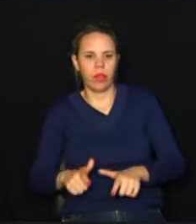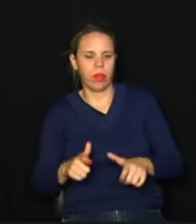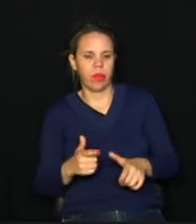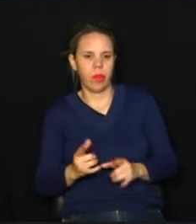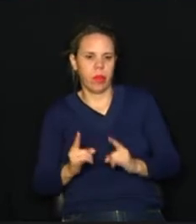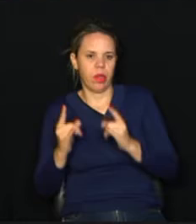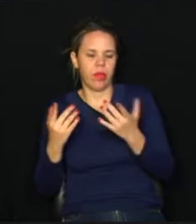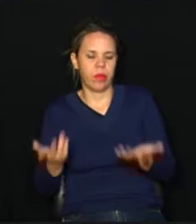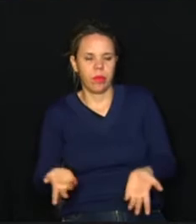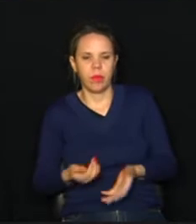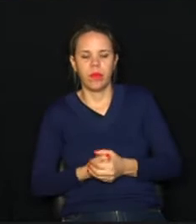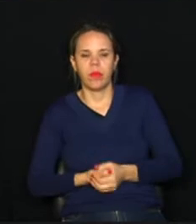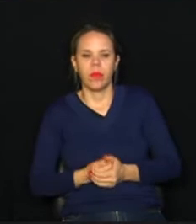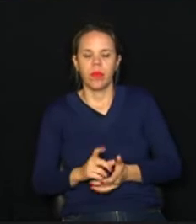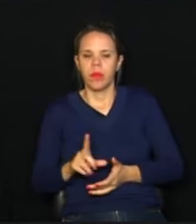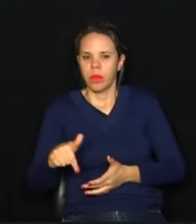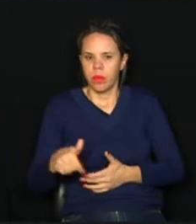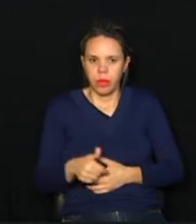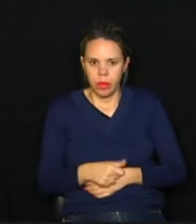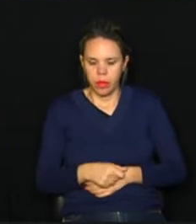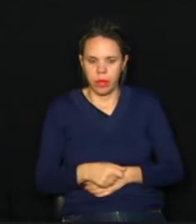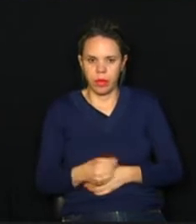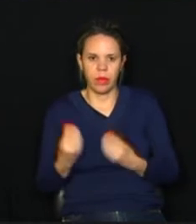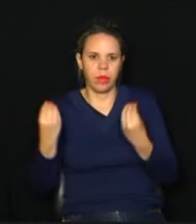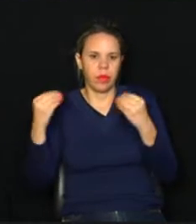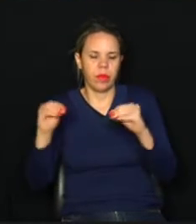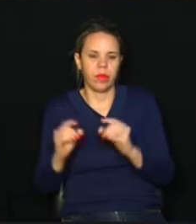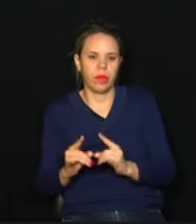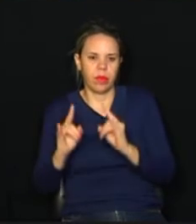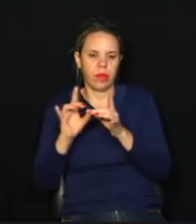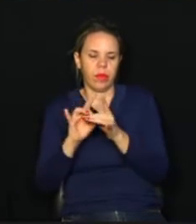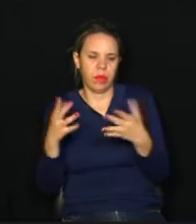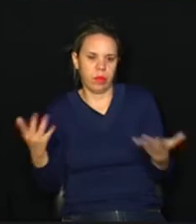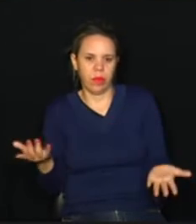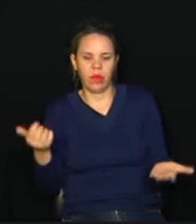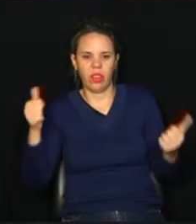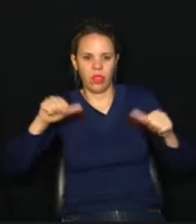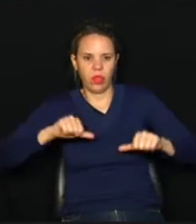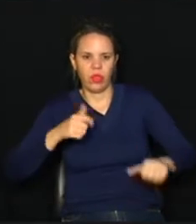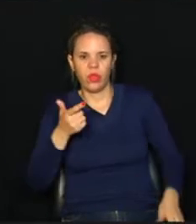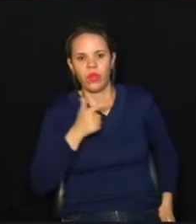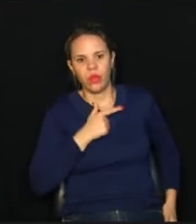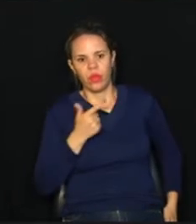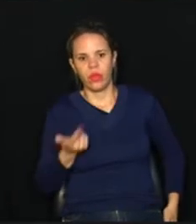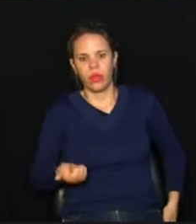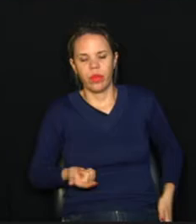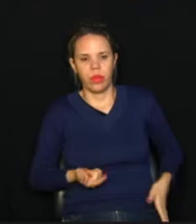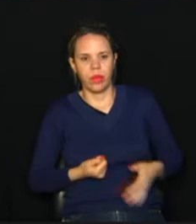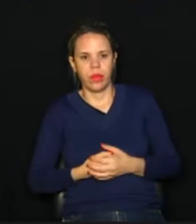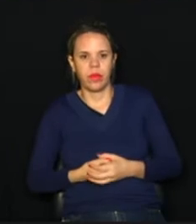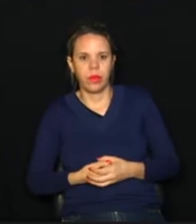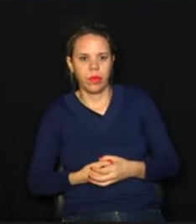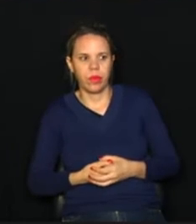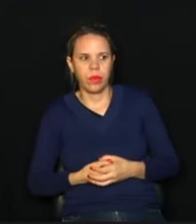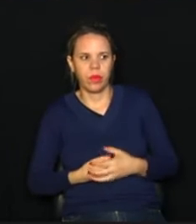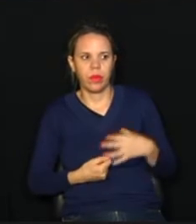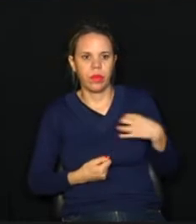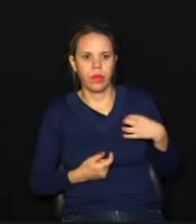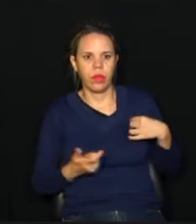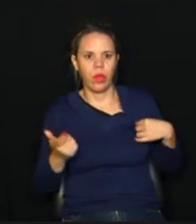prédio, para depois colocar um prédio à disposição. Que coisa mais ridícula. Isso é